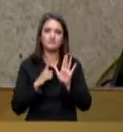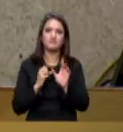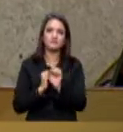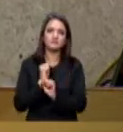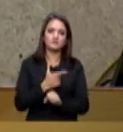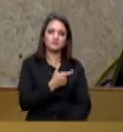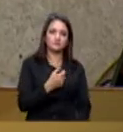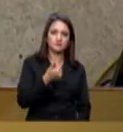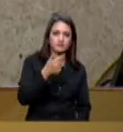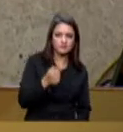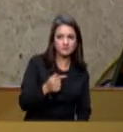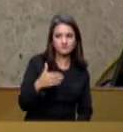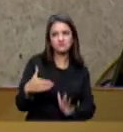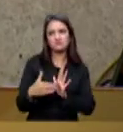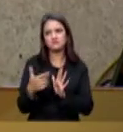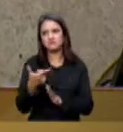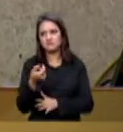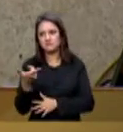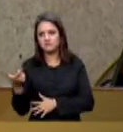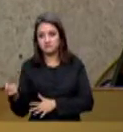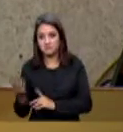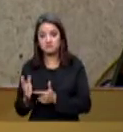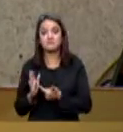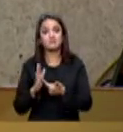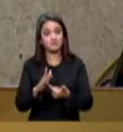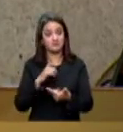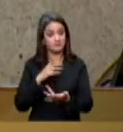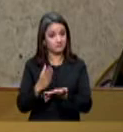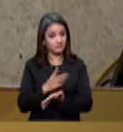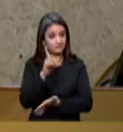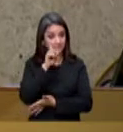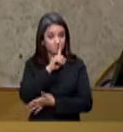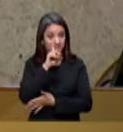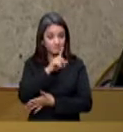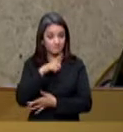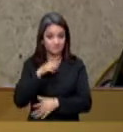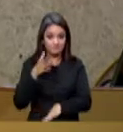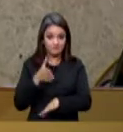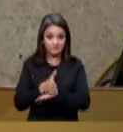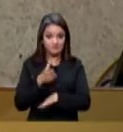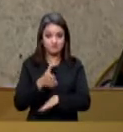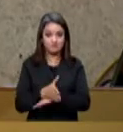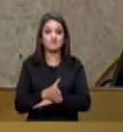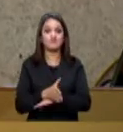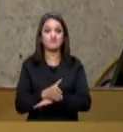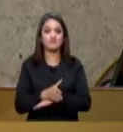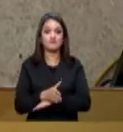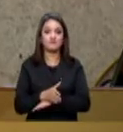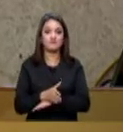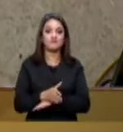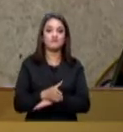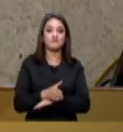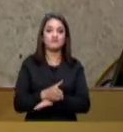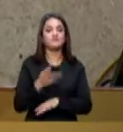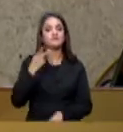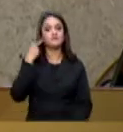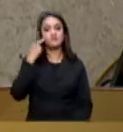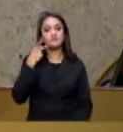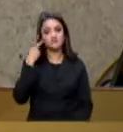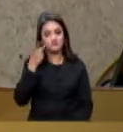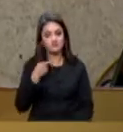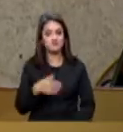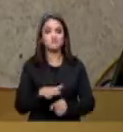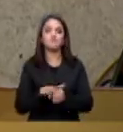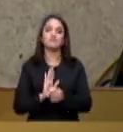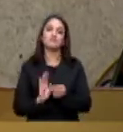coletados entre 2017 e 2020 revelam falhas em acesso e em capilaridade na política de